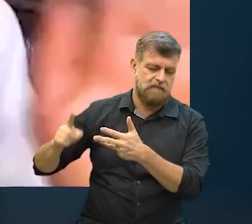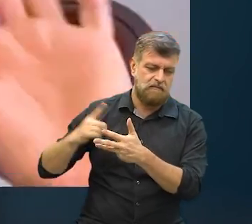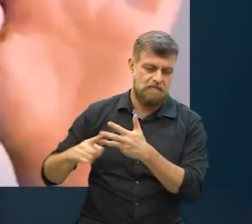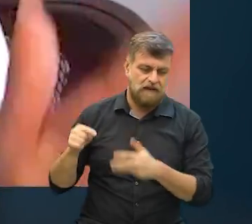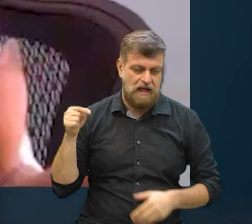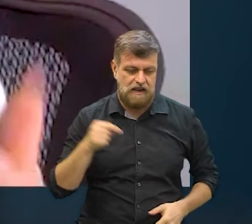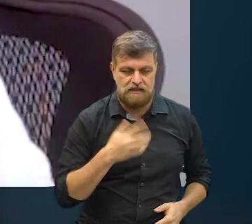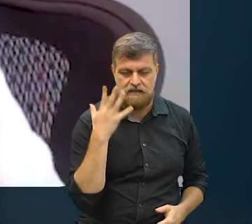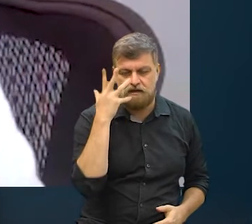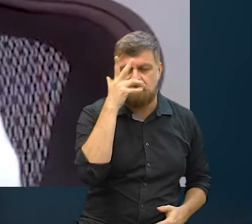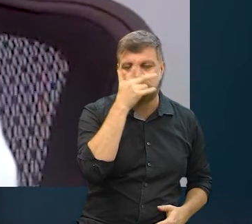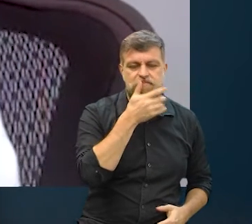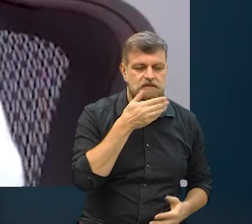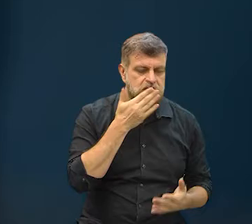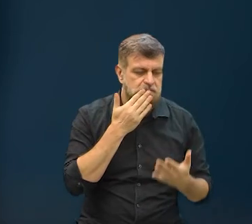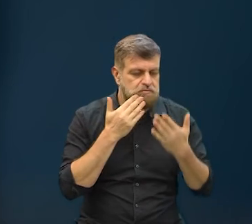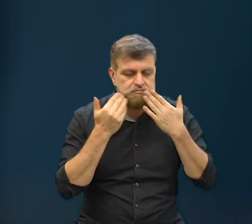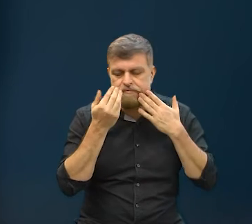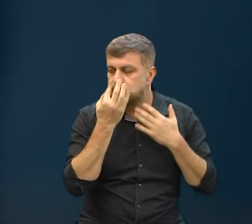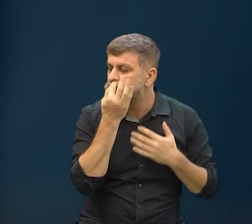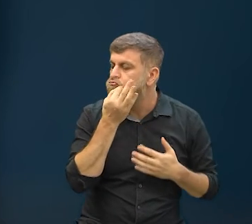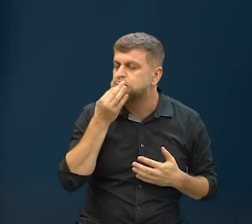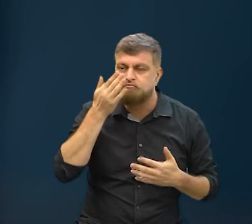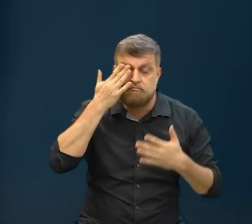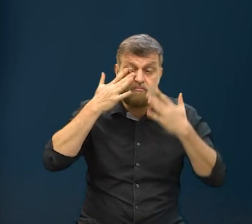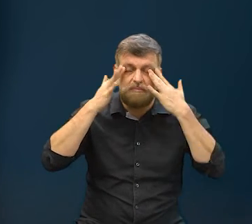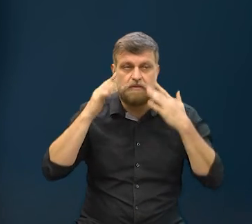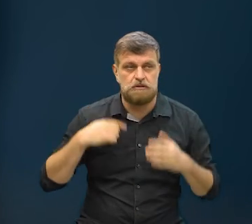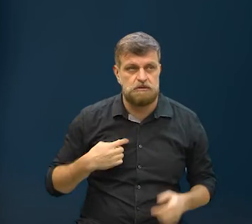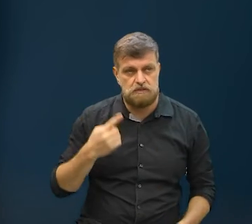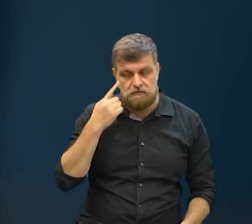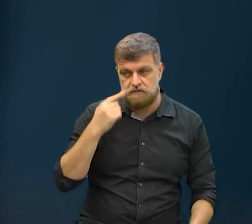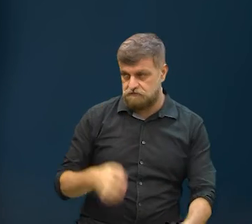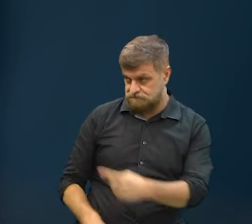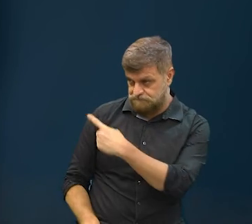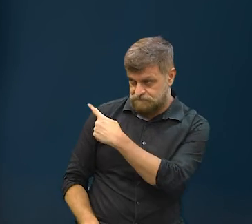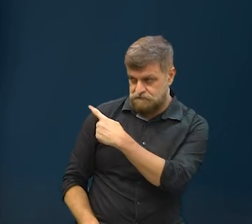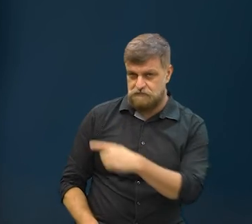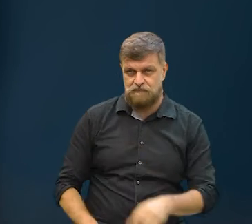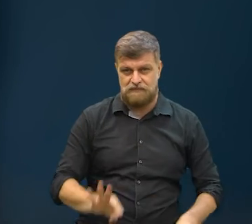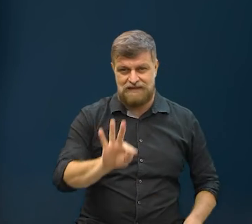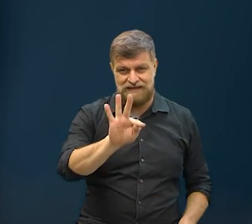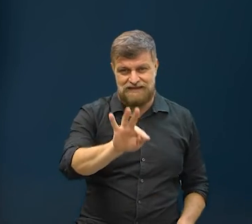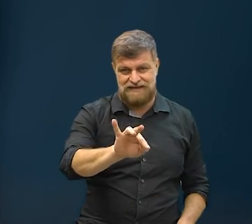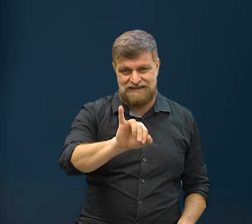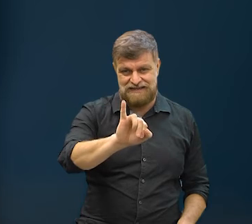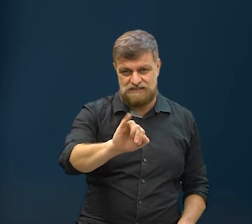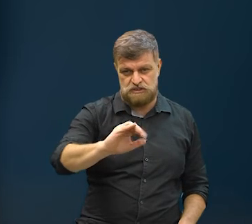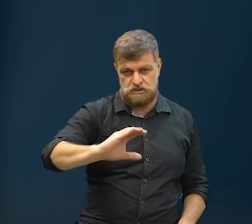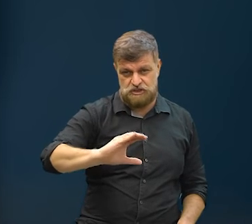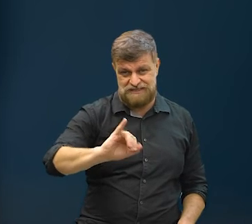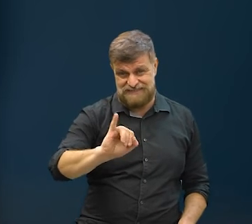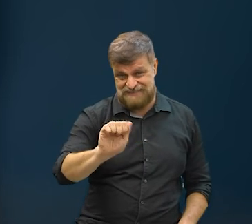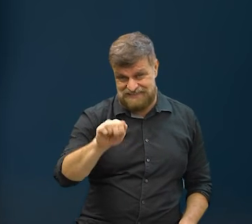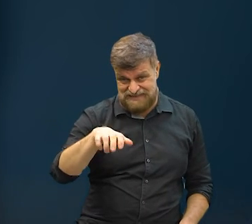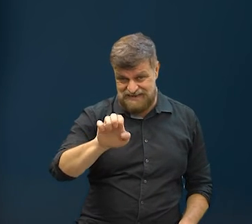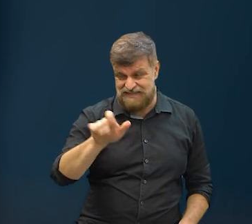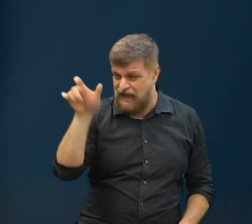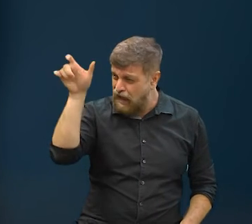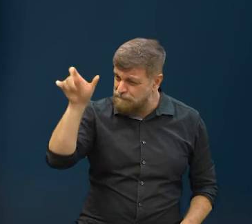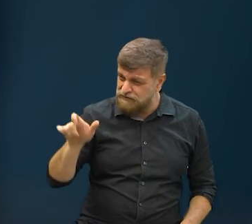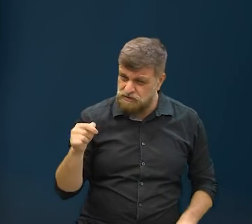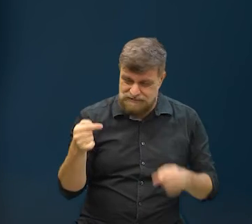teu trabalho, mas você está ali se embelezando. Então, quando nós pensamos na Ticiane, ela foi a melhor